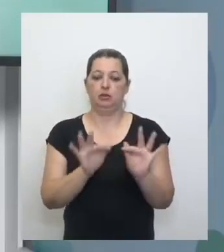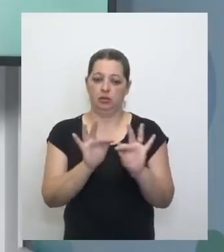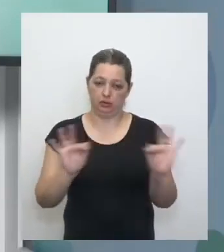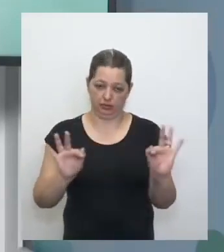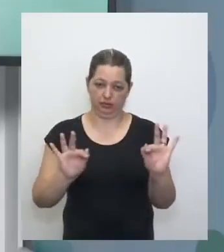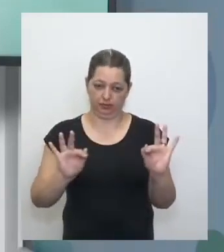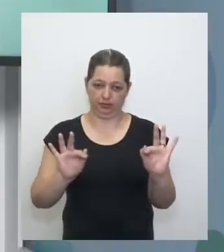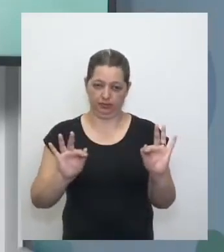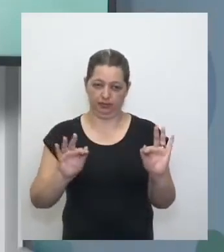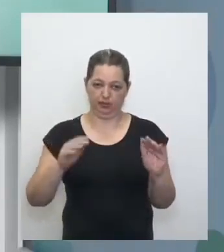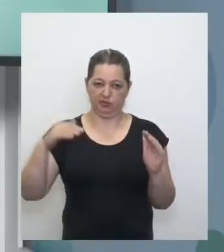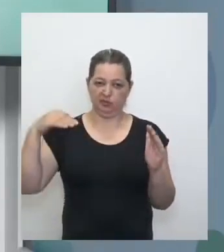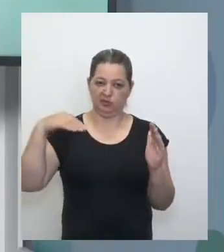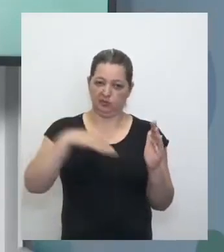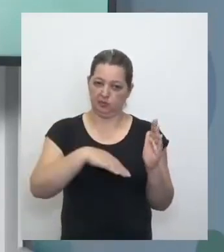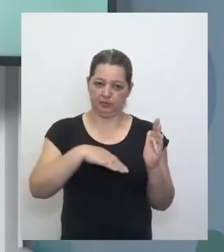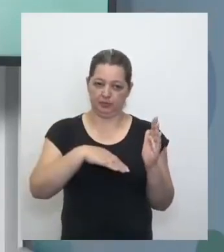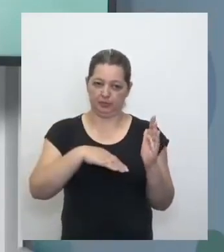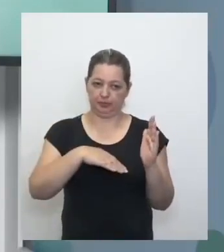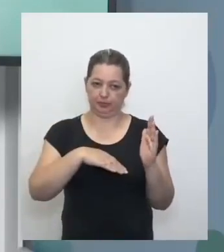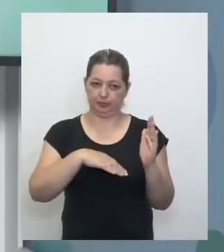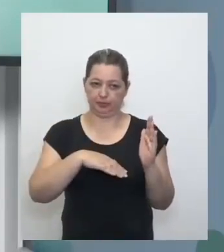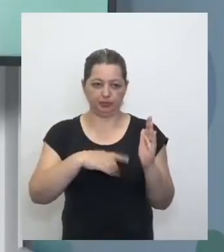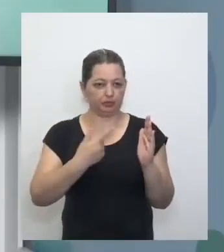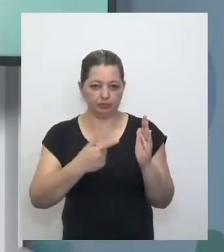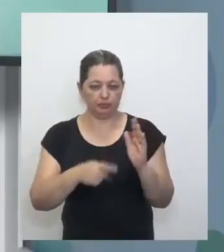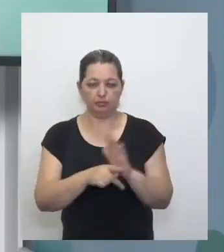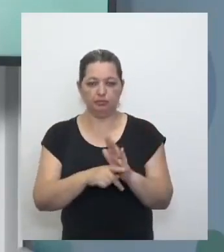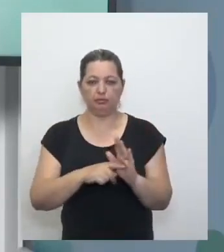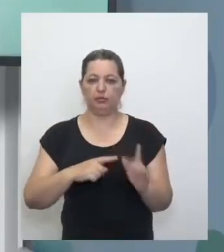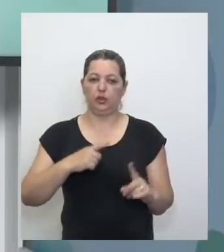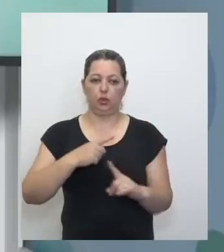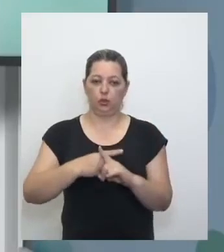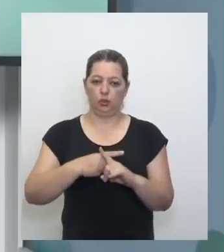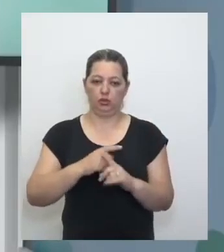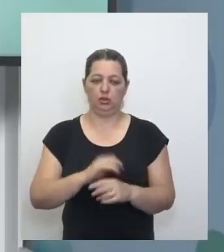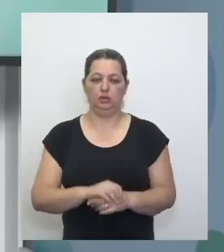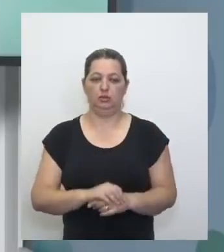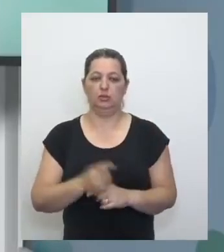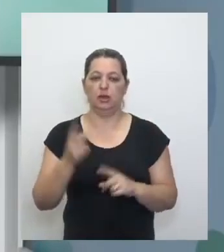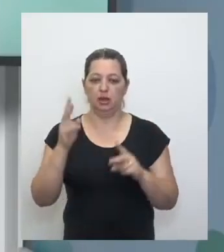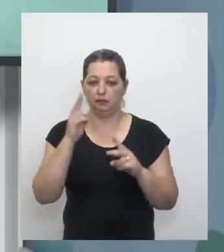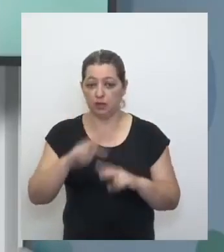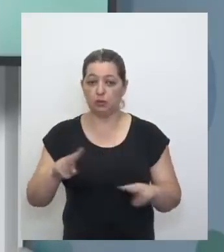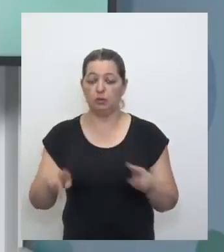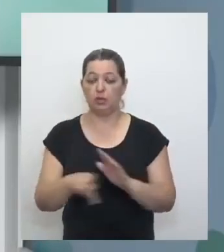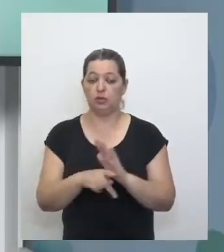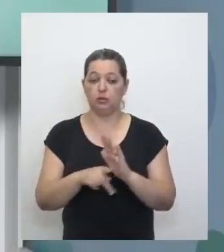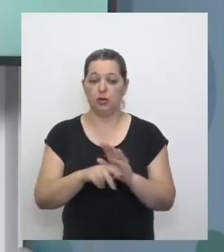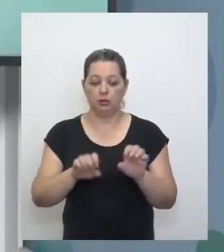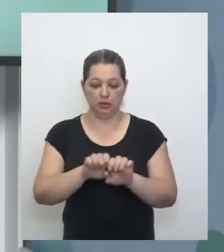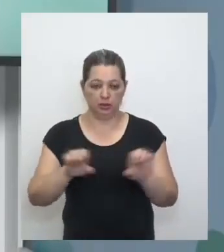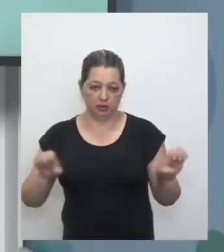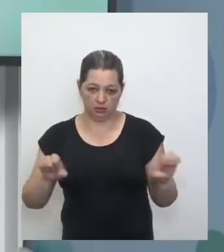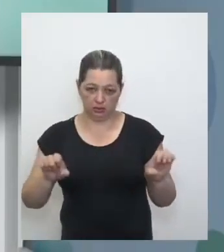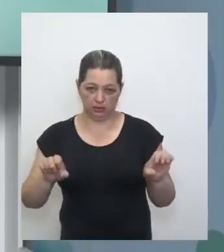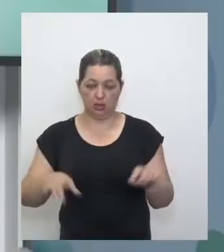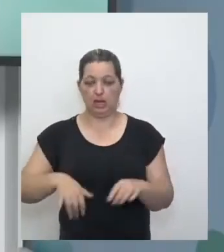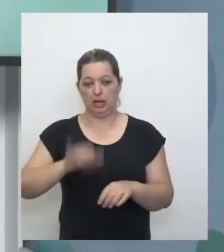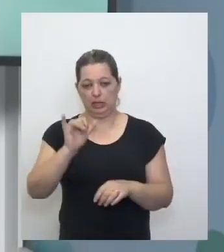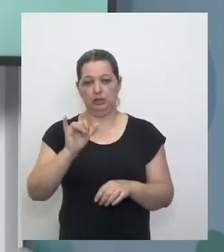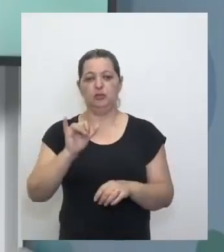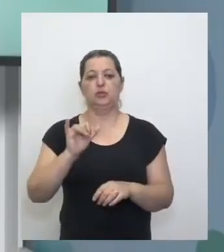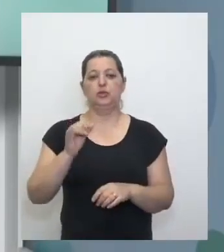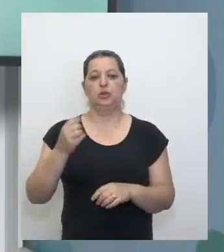inclinada que não passa na origem, graficamente. E visualmente a equação y é igual a um número